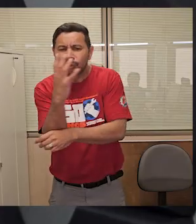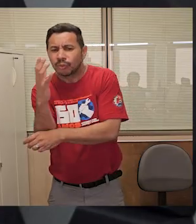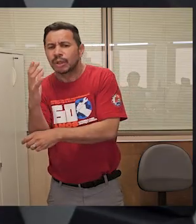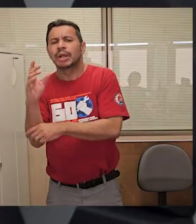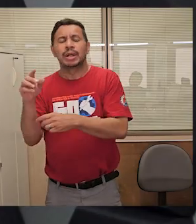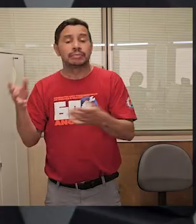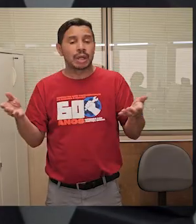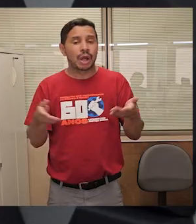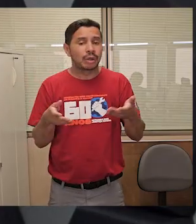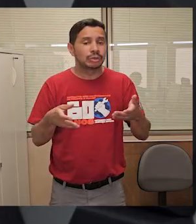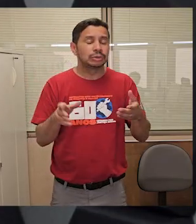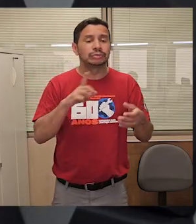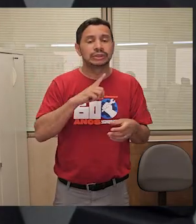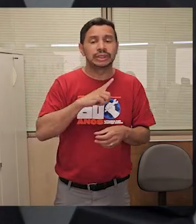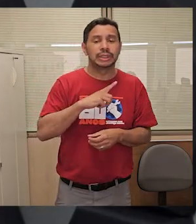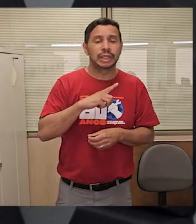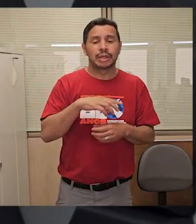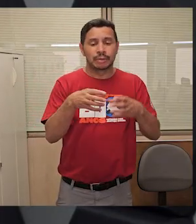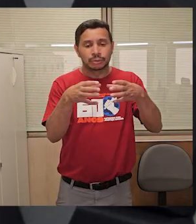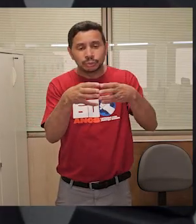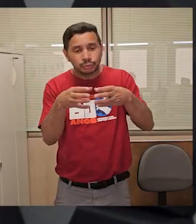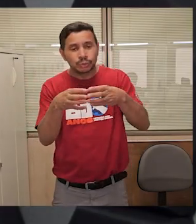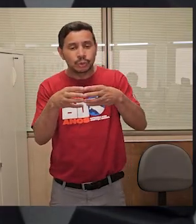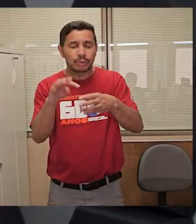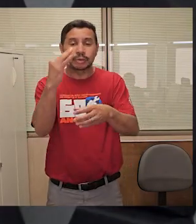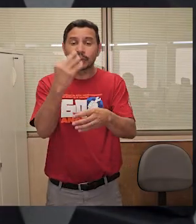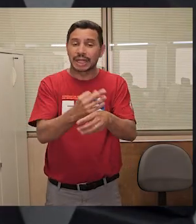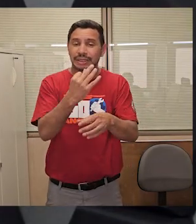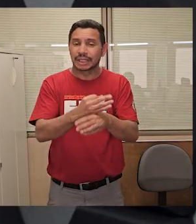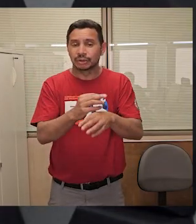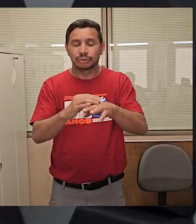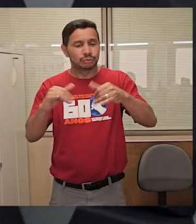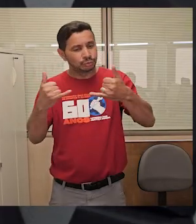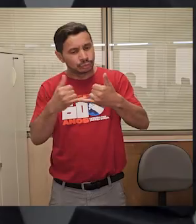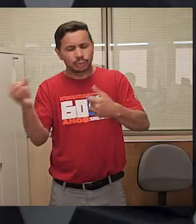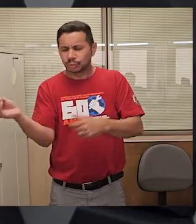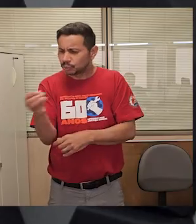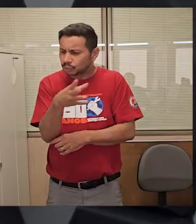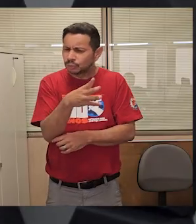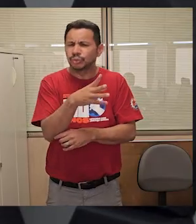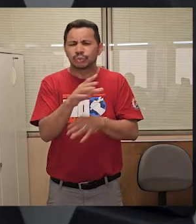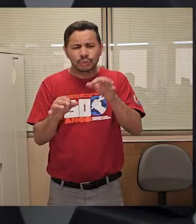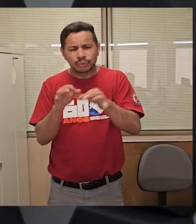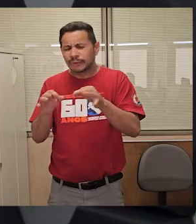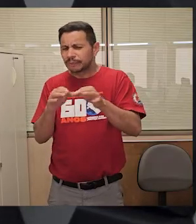especificamente para as novas tecnologias e a era digital, né, uma transformação